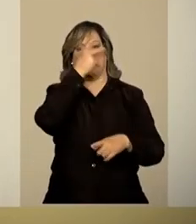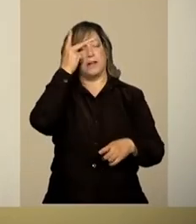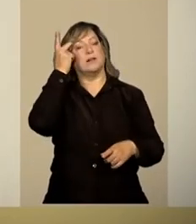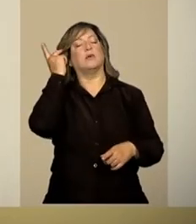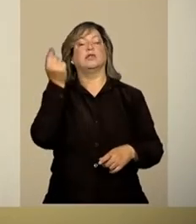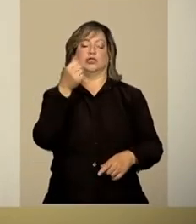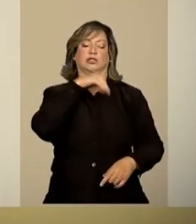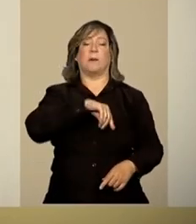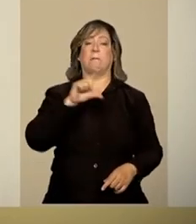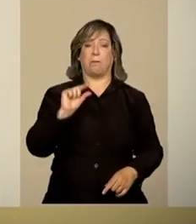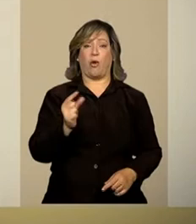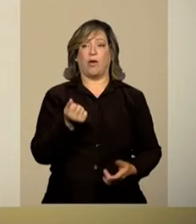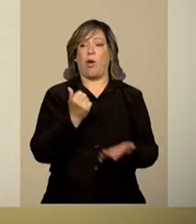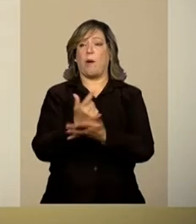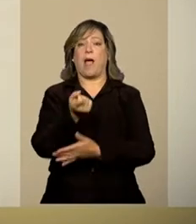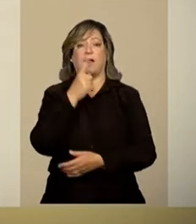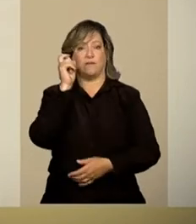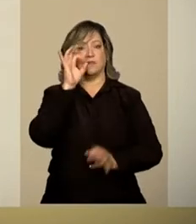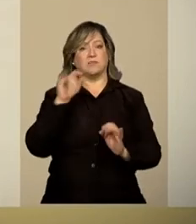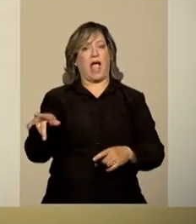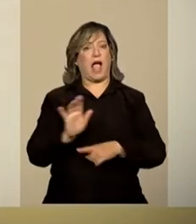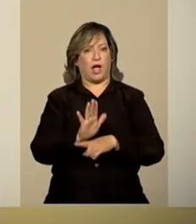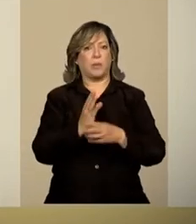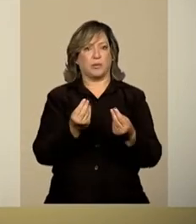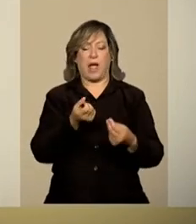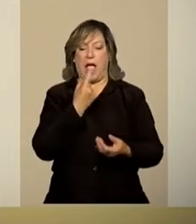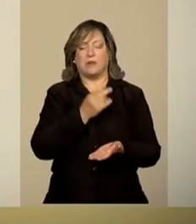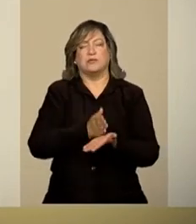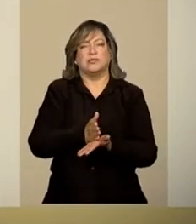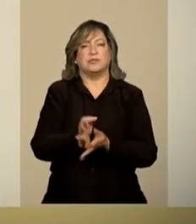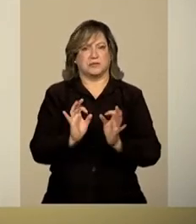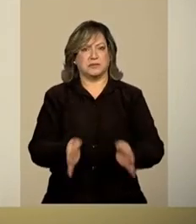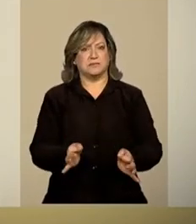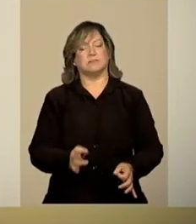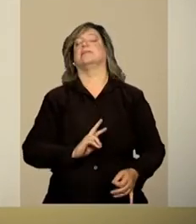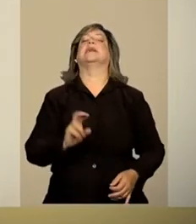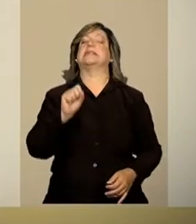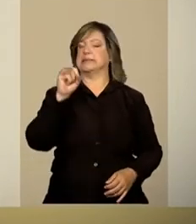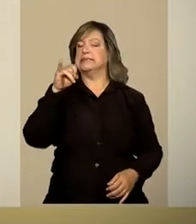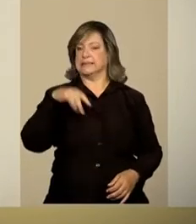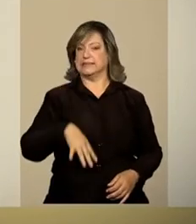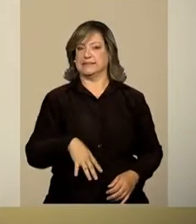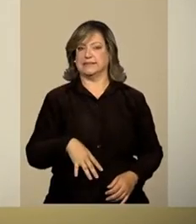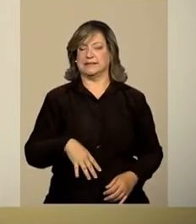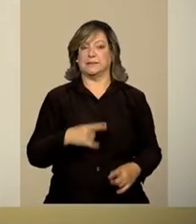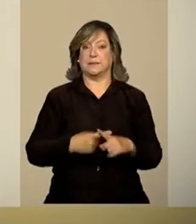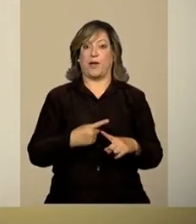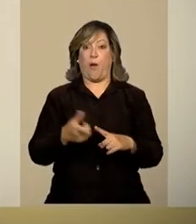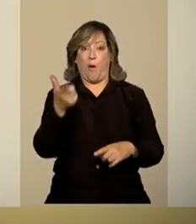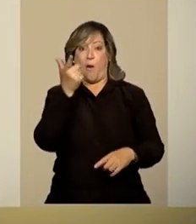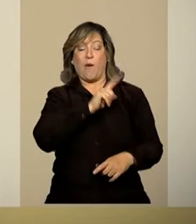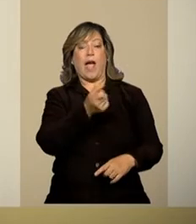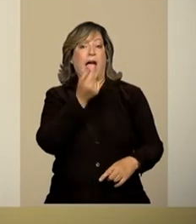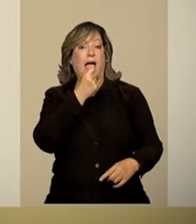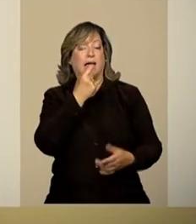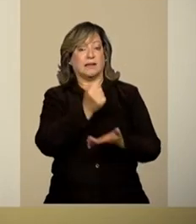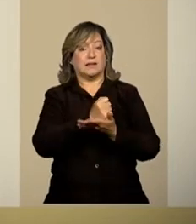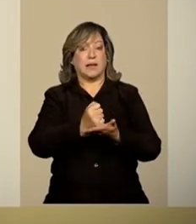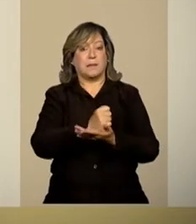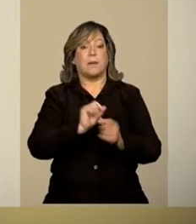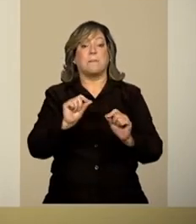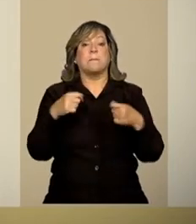renda menor e que precisam tomar medicação de uso contínuo né presidenta a Max Com certeza tendo acesso aos remédios